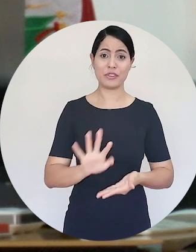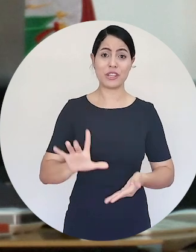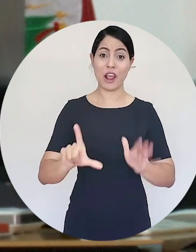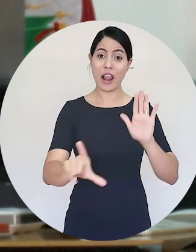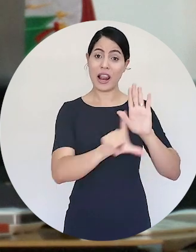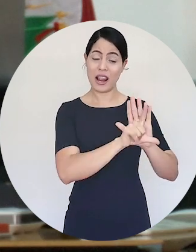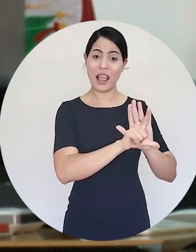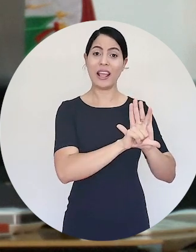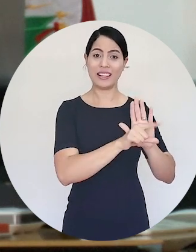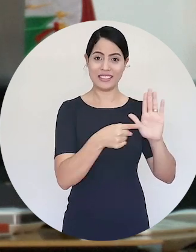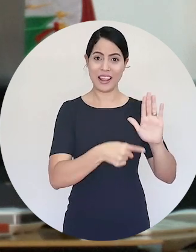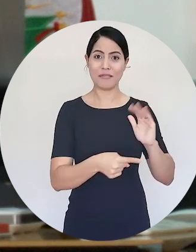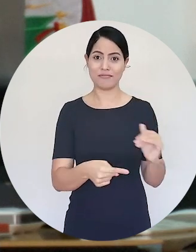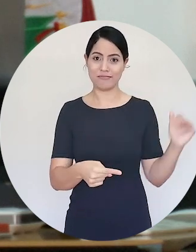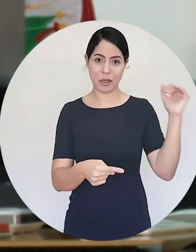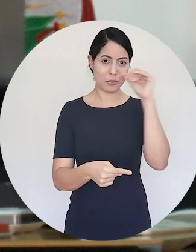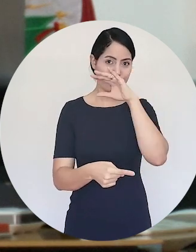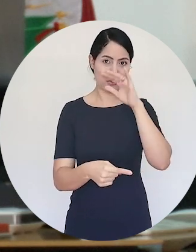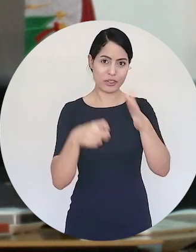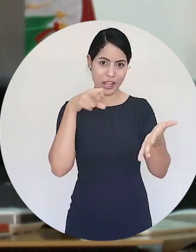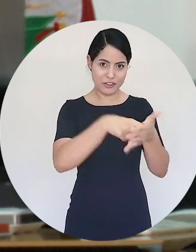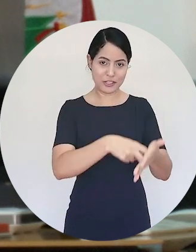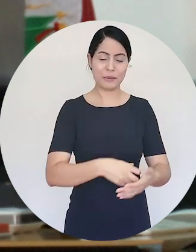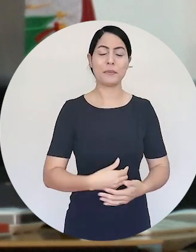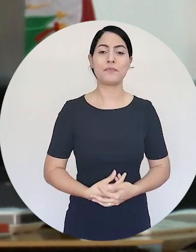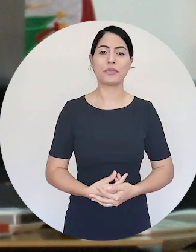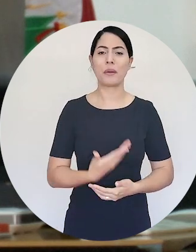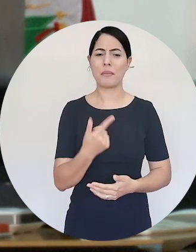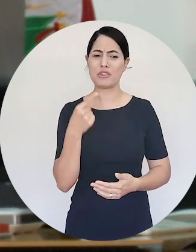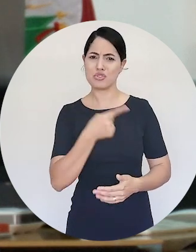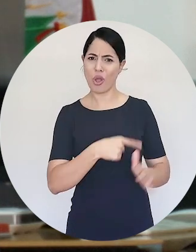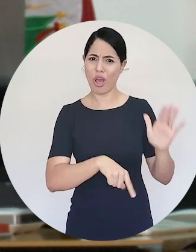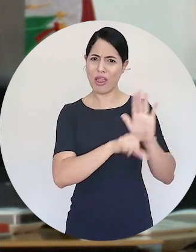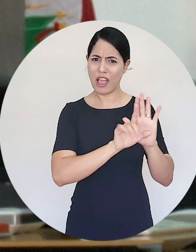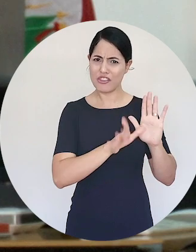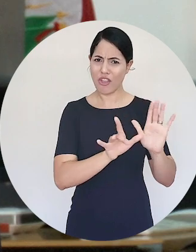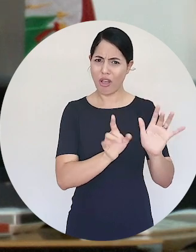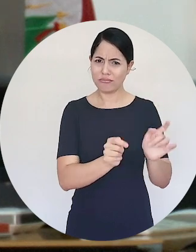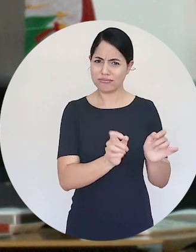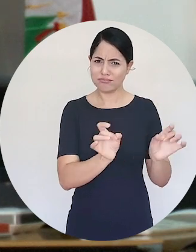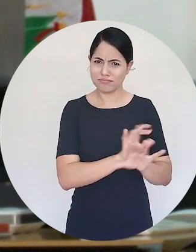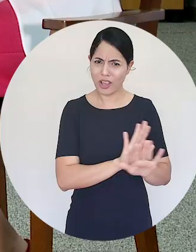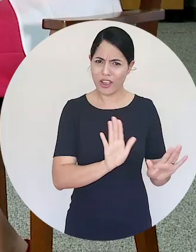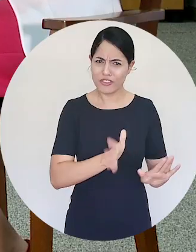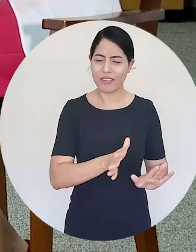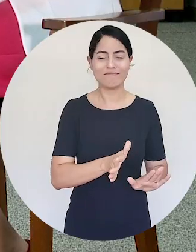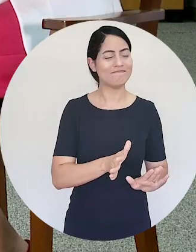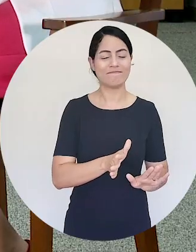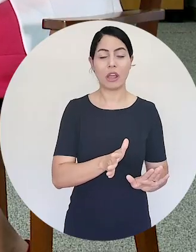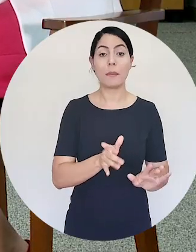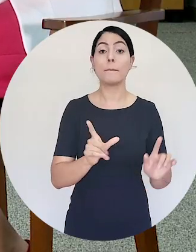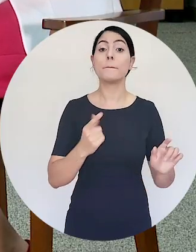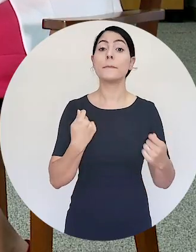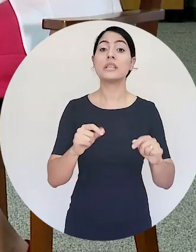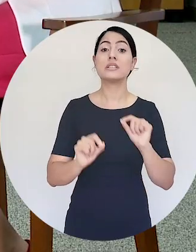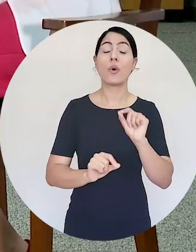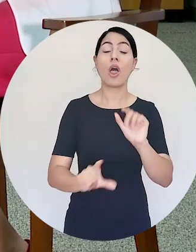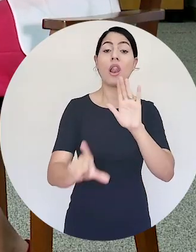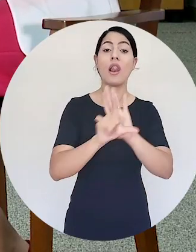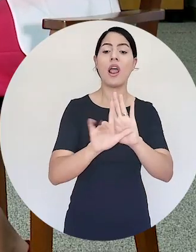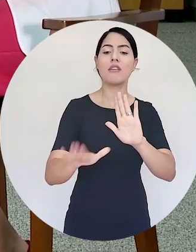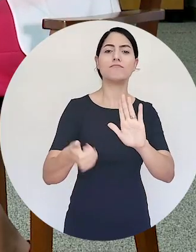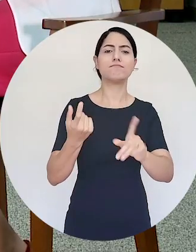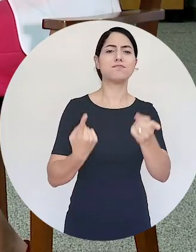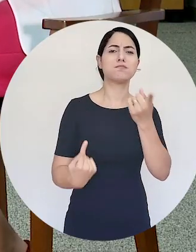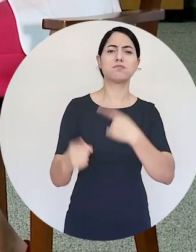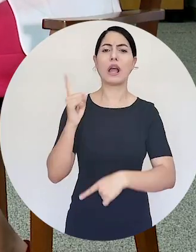e ter conquistado a lei que criminaliza a violação das nossas prerrogativas. Mas ela não é suficiente. Volto a dizer, nós temos que conquistar leis